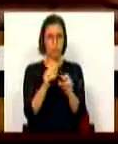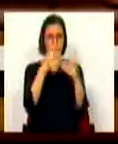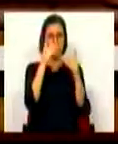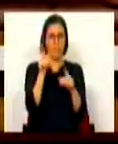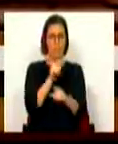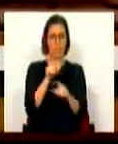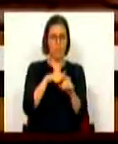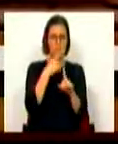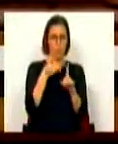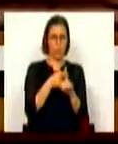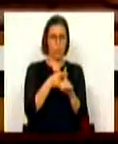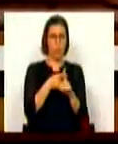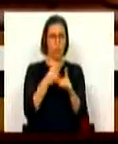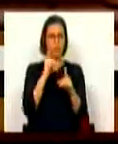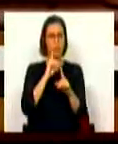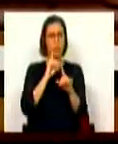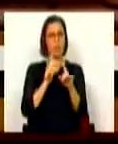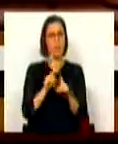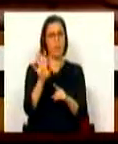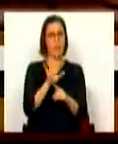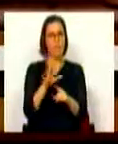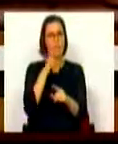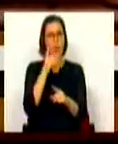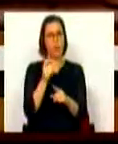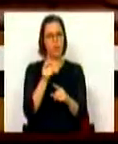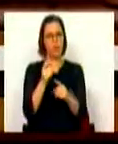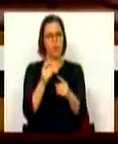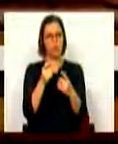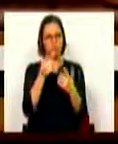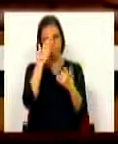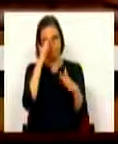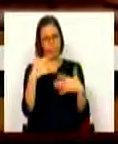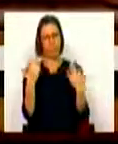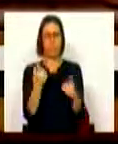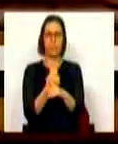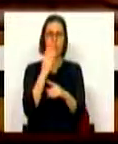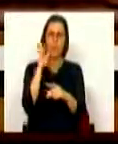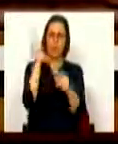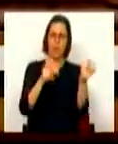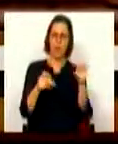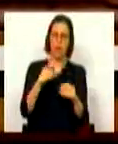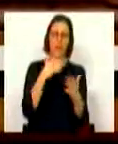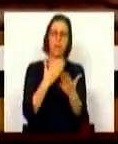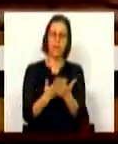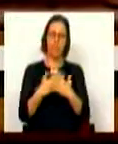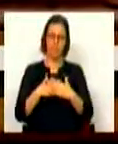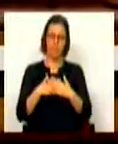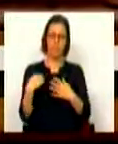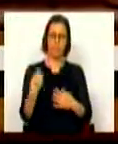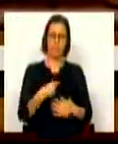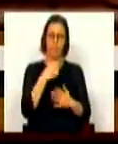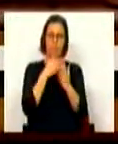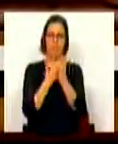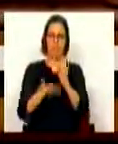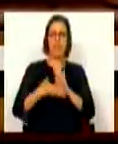dos primeiros meses do ano, e, sobretudo, a forma, eu diria, um pouco inexpectável como as coisas aconteceram, levaram-nos a tomar